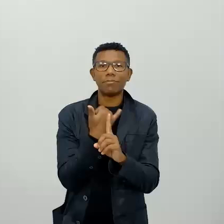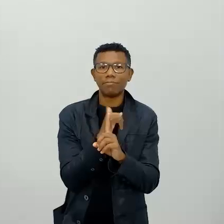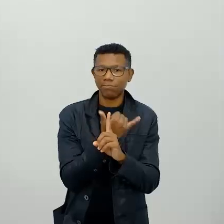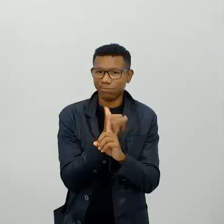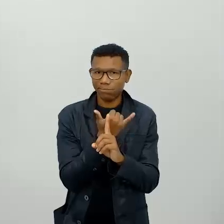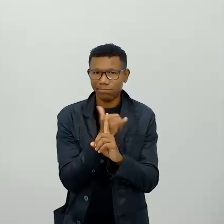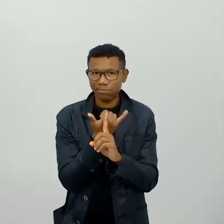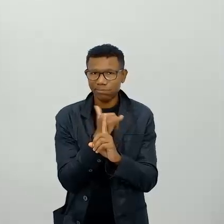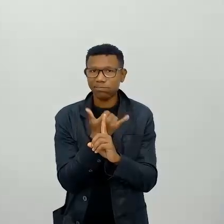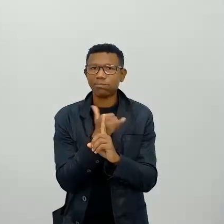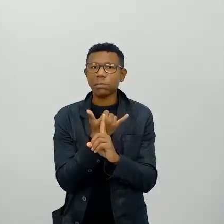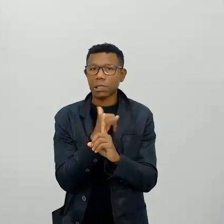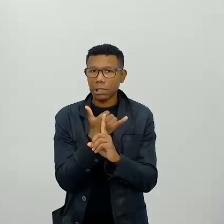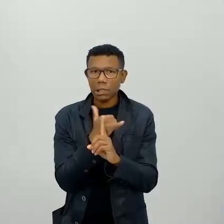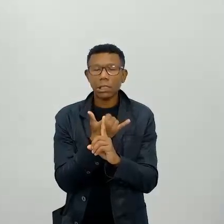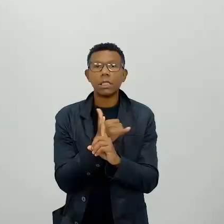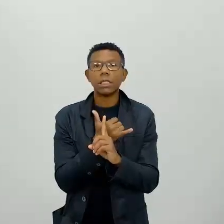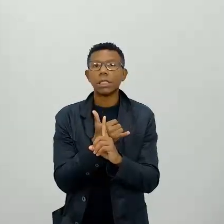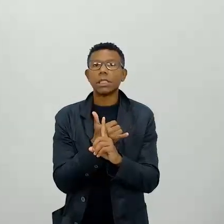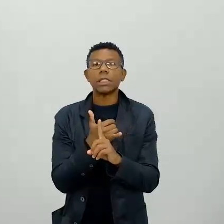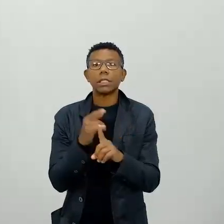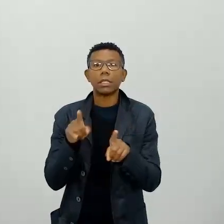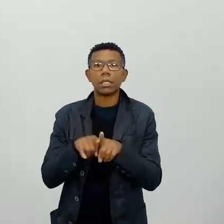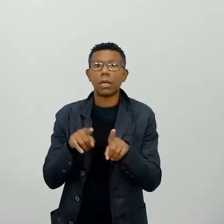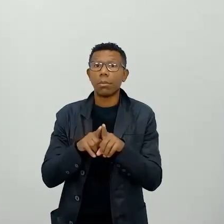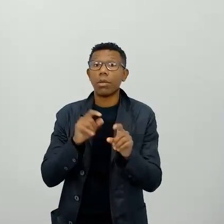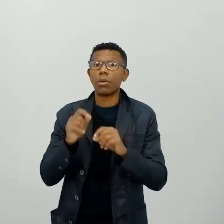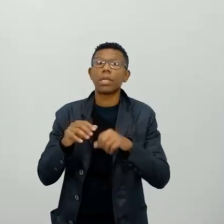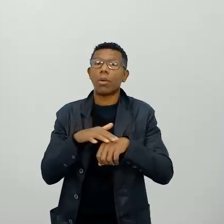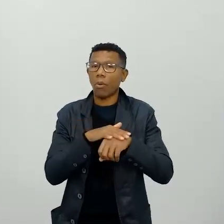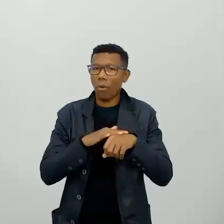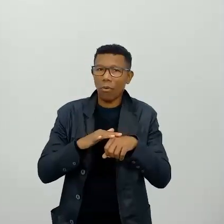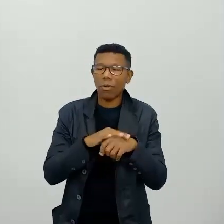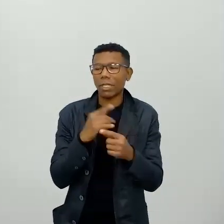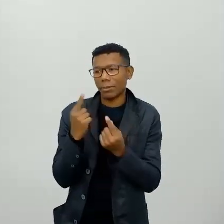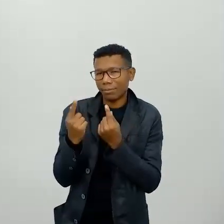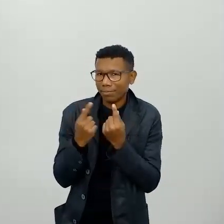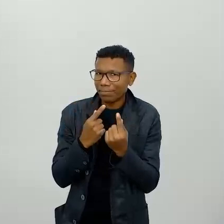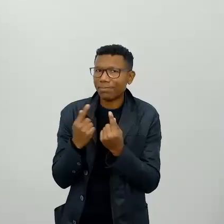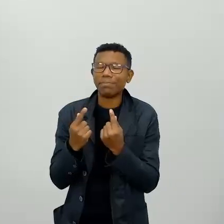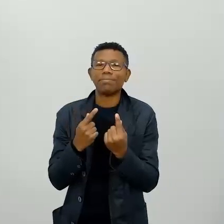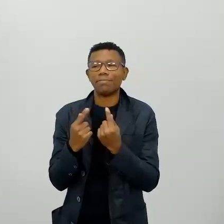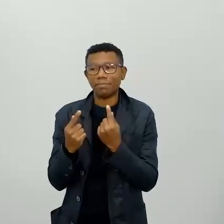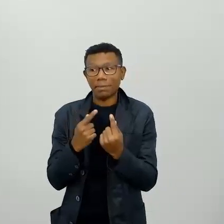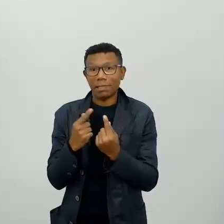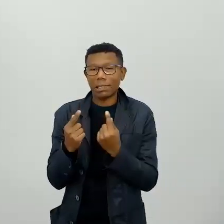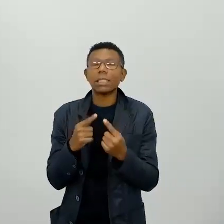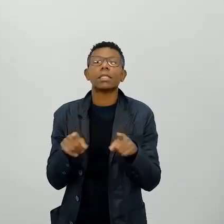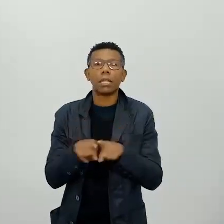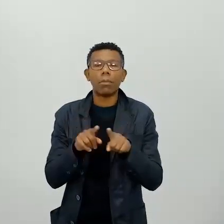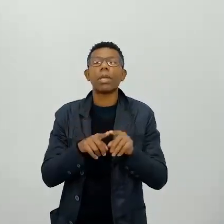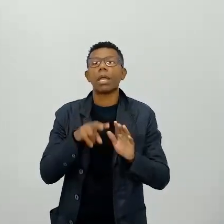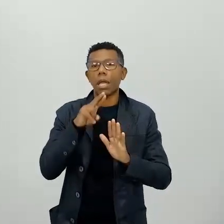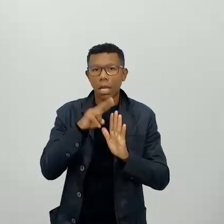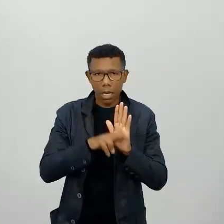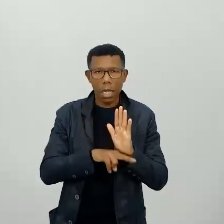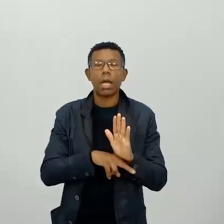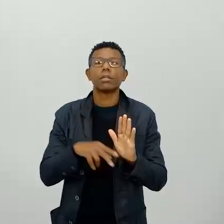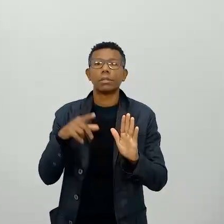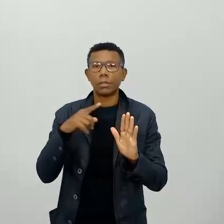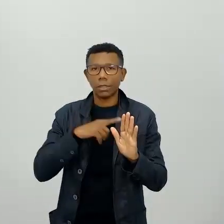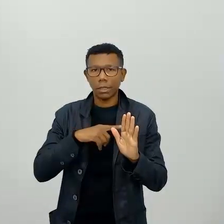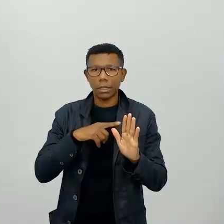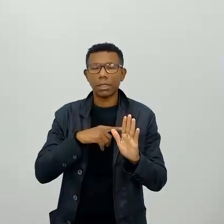cyberbullying praticados, que possam motivar aí conversas, né? Então, a gente tem, sim, muitos relatos que podem ser